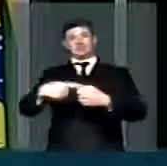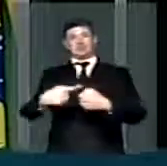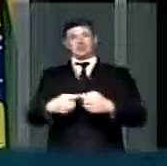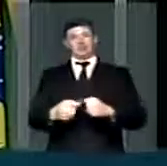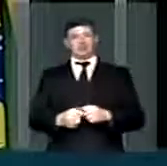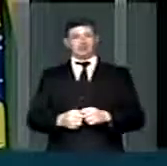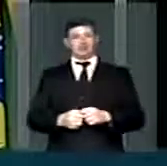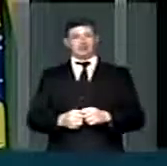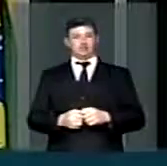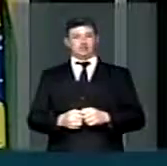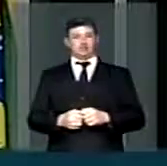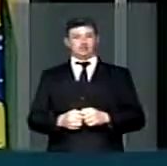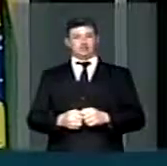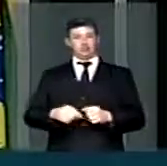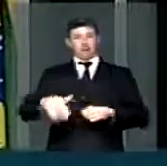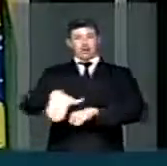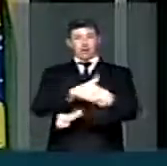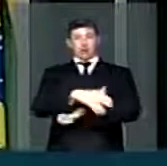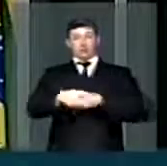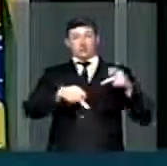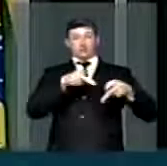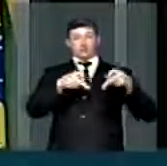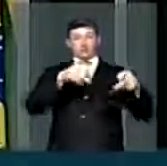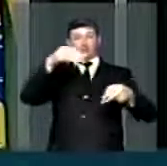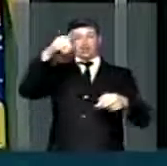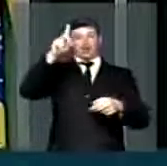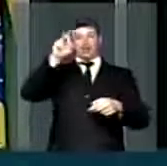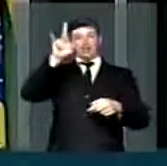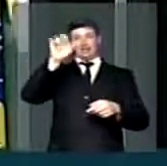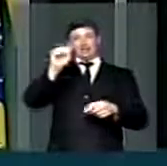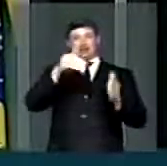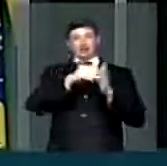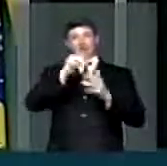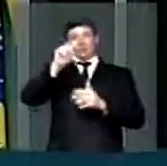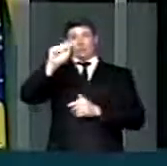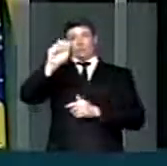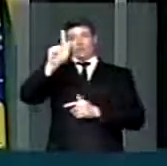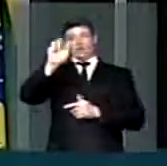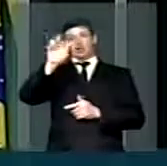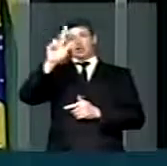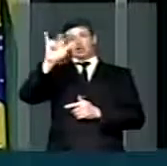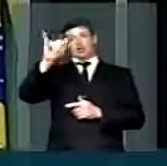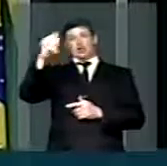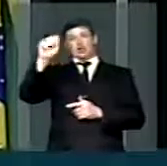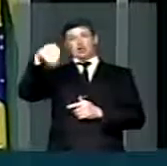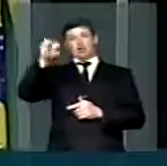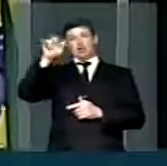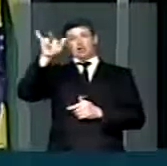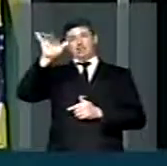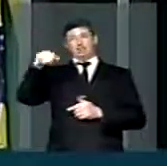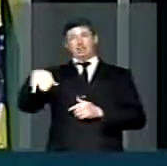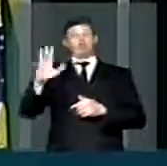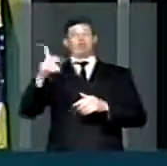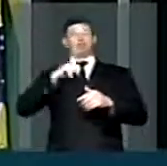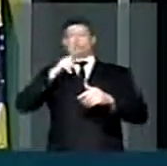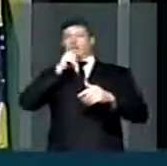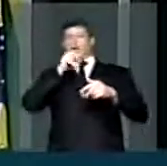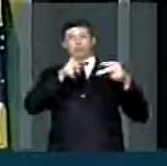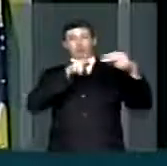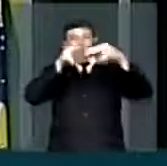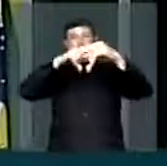outra ponta da lendária estrada de ferro Madeira-Mamoré, Guajará-Mirim, grande parte debaixo d'água. Há